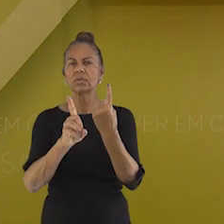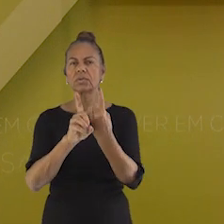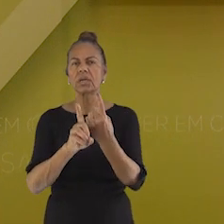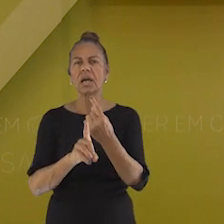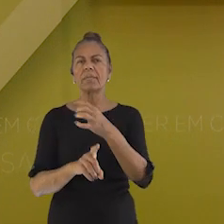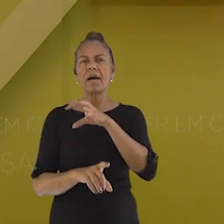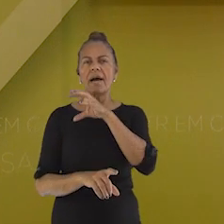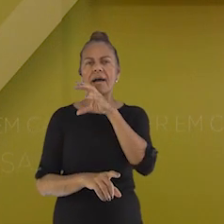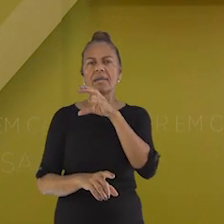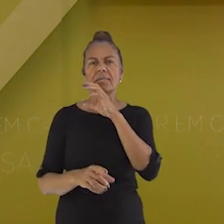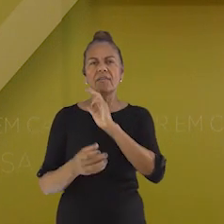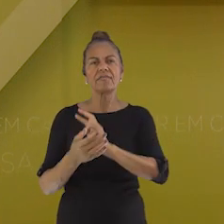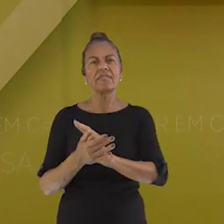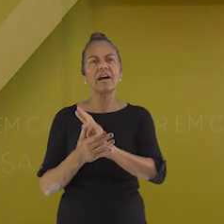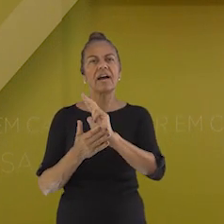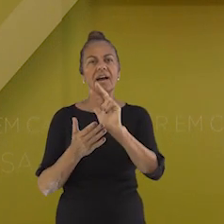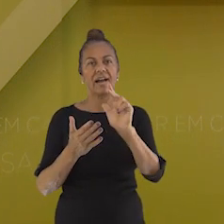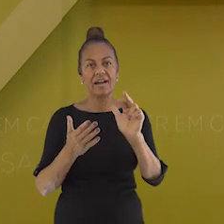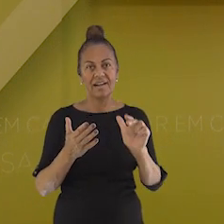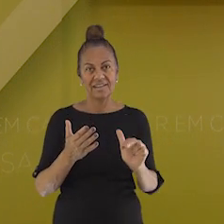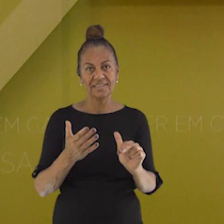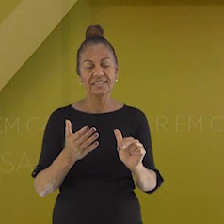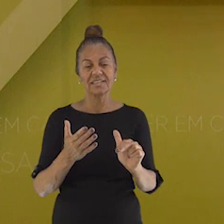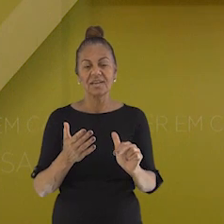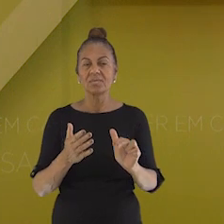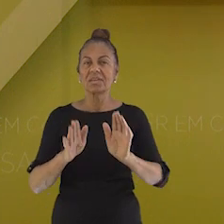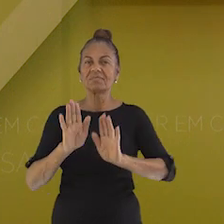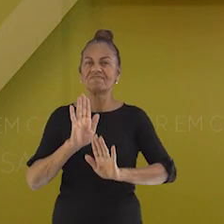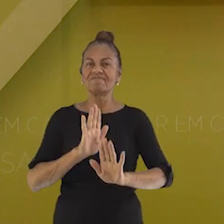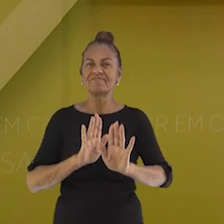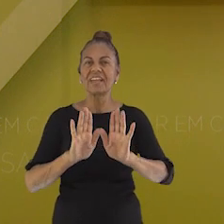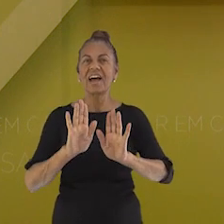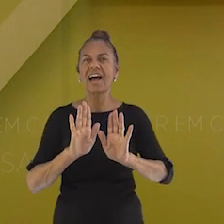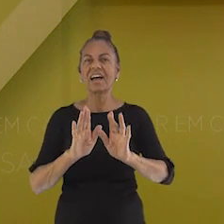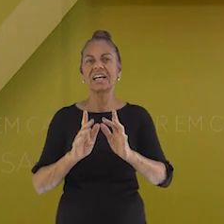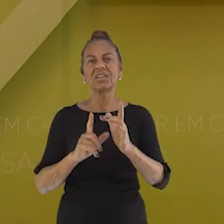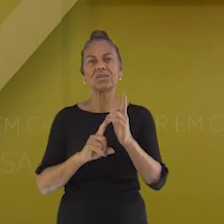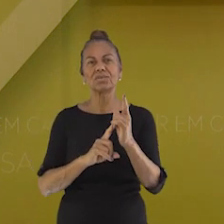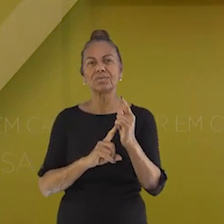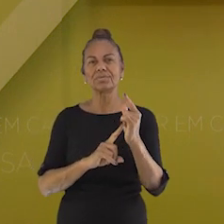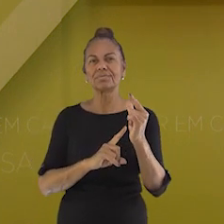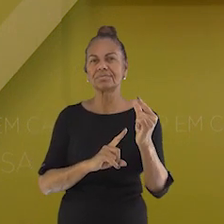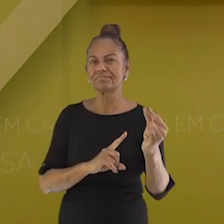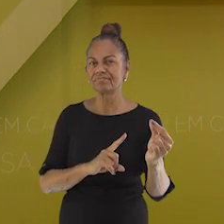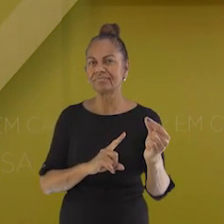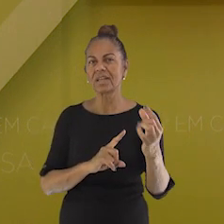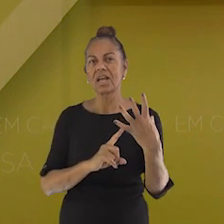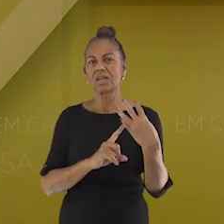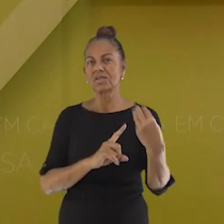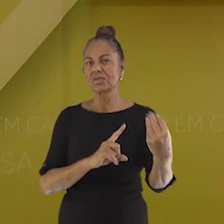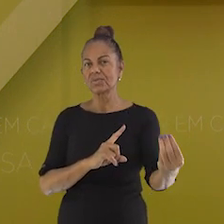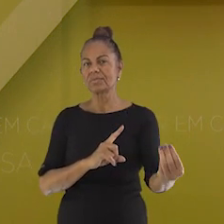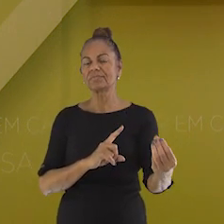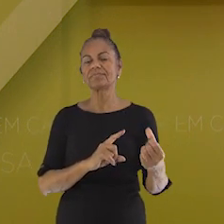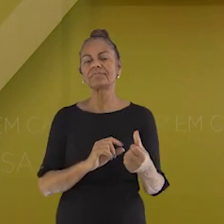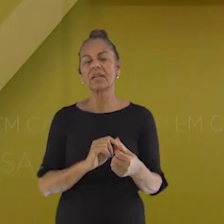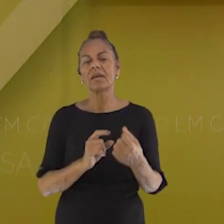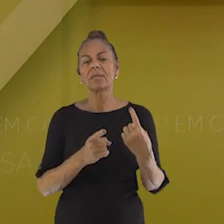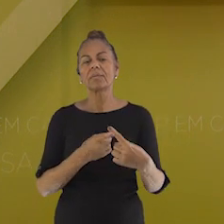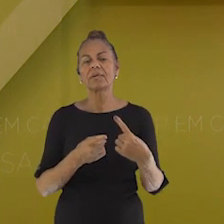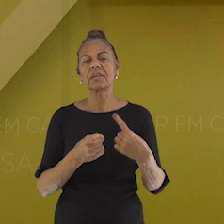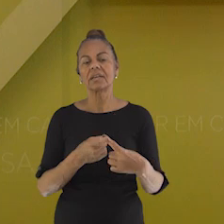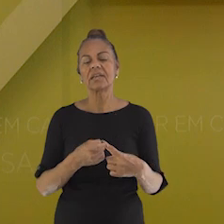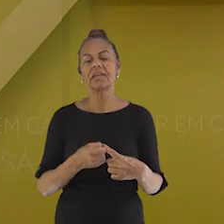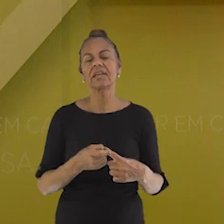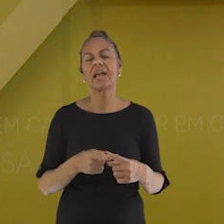dessas espécies que se encontram na lista de espécies ameaçadas de extinção no estado, sendo sua